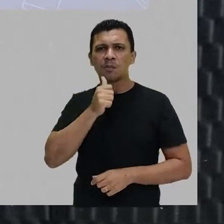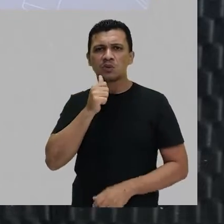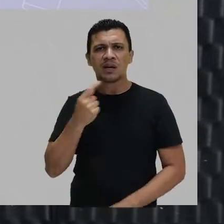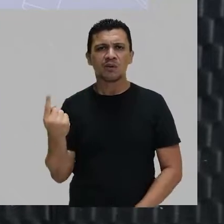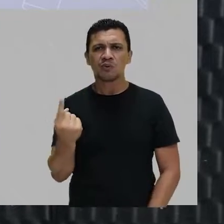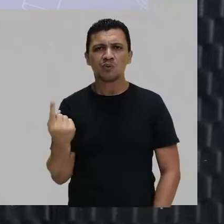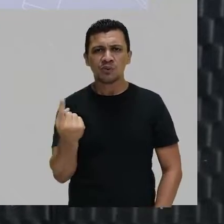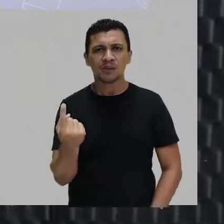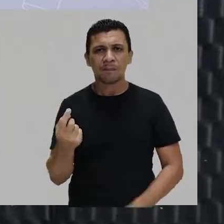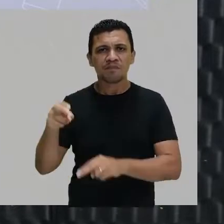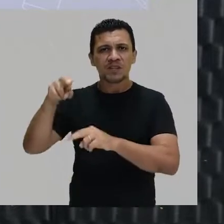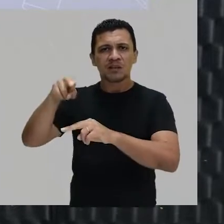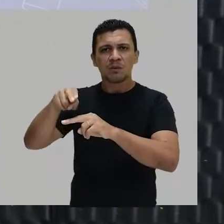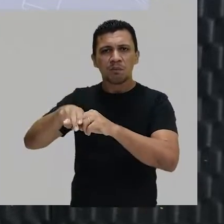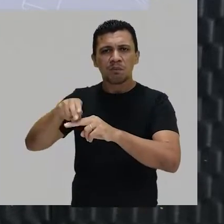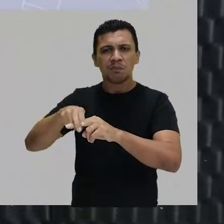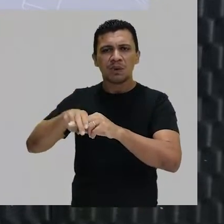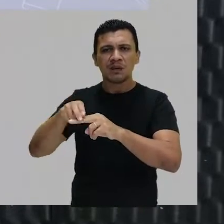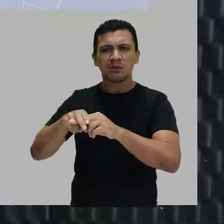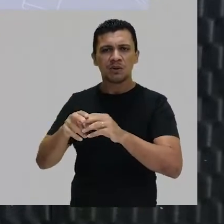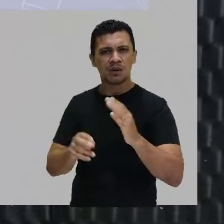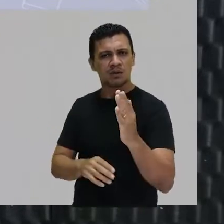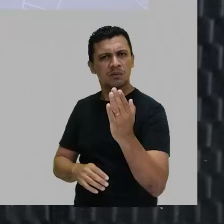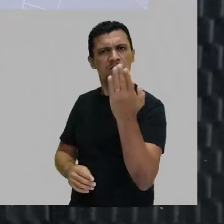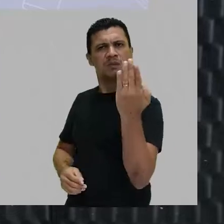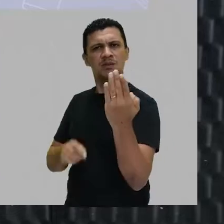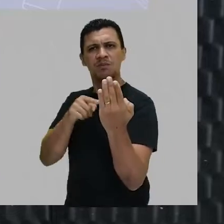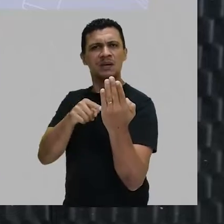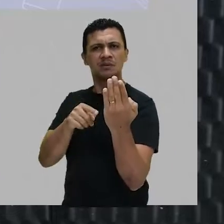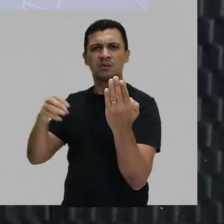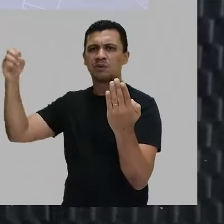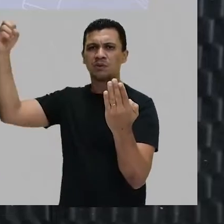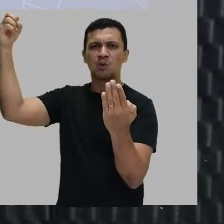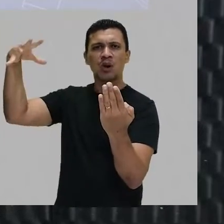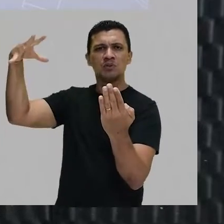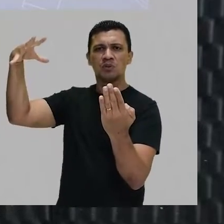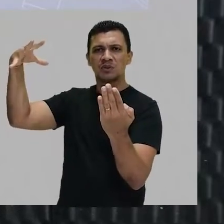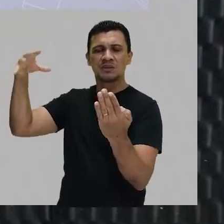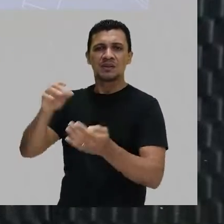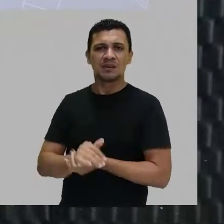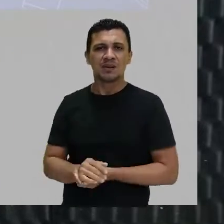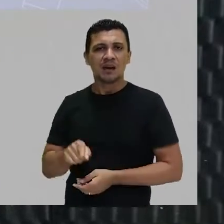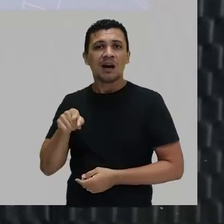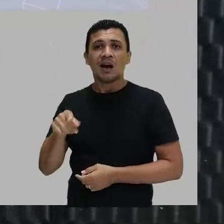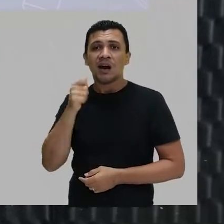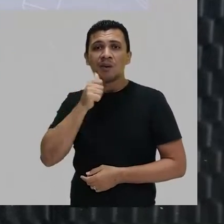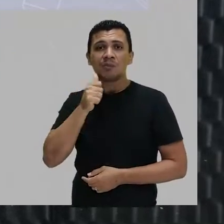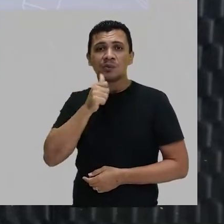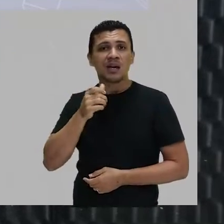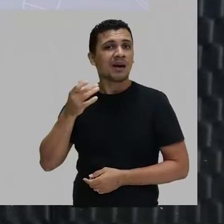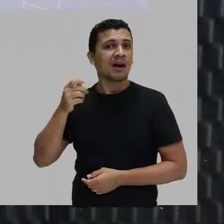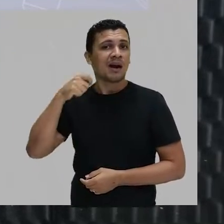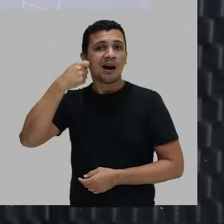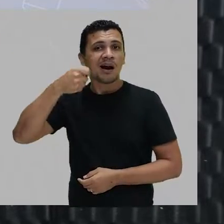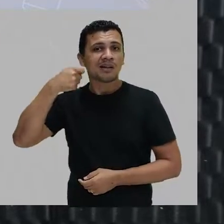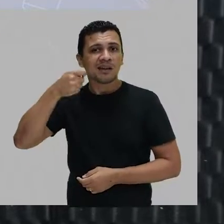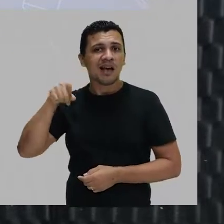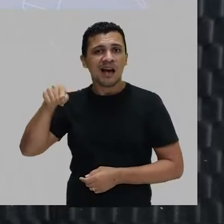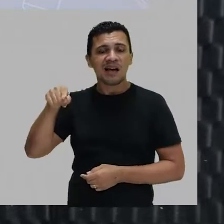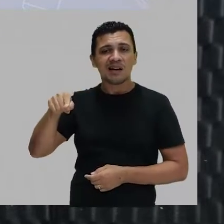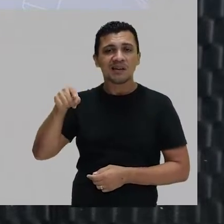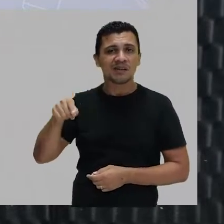um banco e um espelho, mais nada. A luz fazia o resto e a atriz criava uma sensação onde a gente viajava junto com